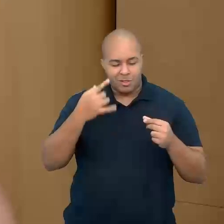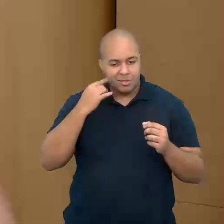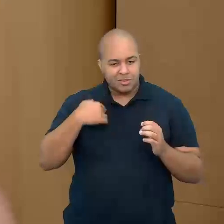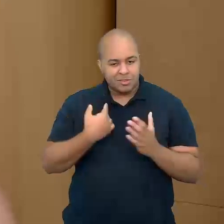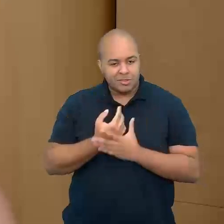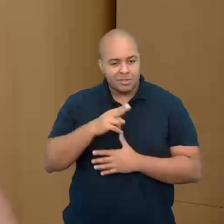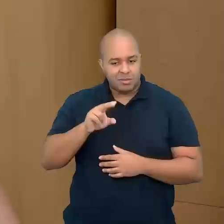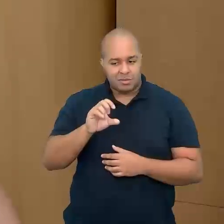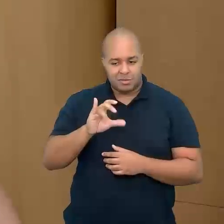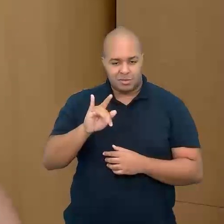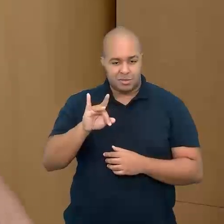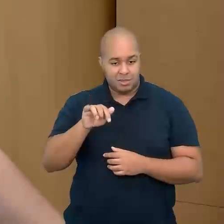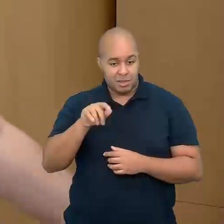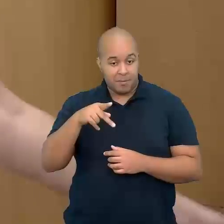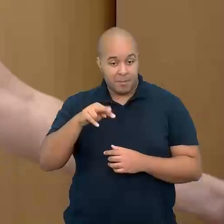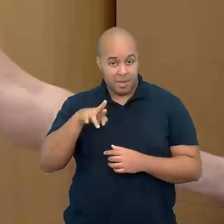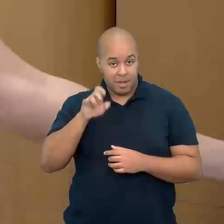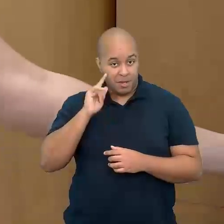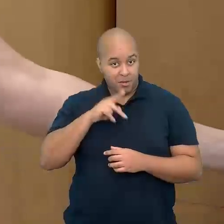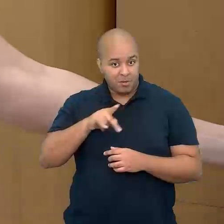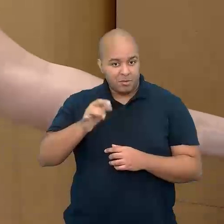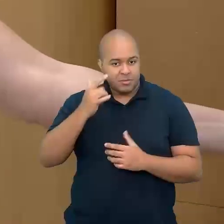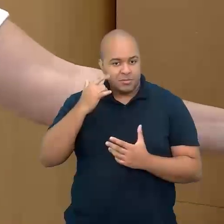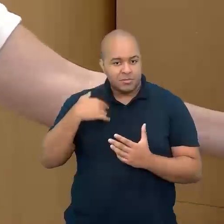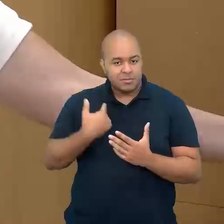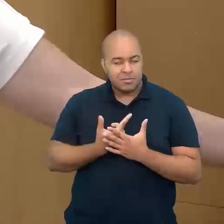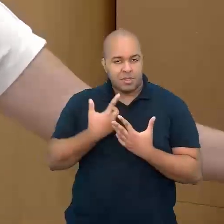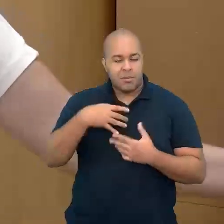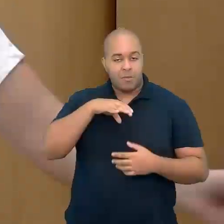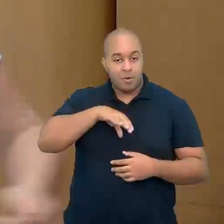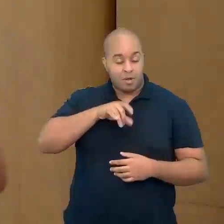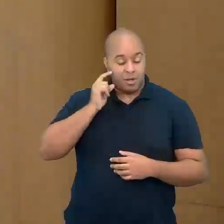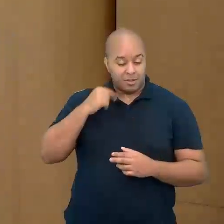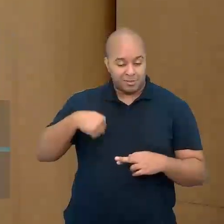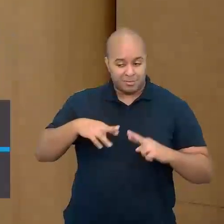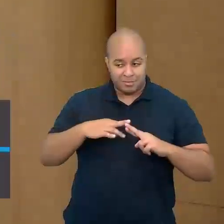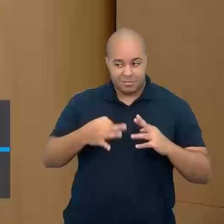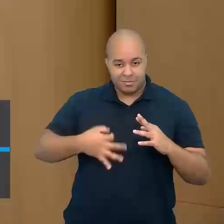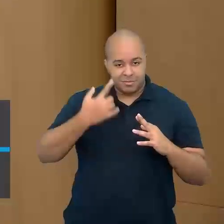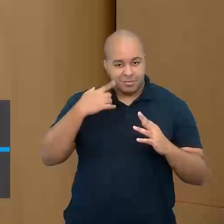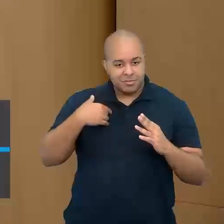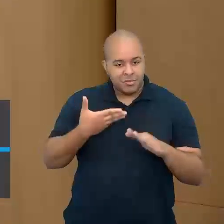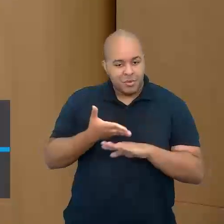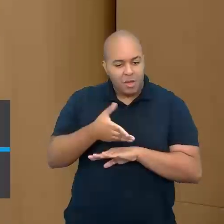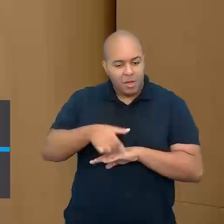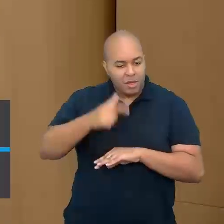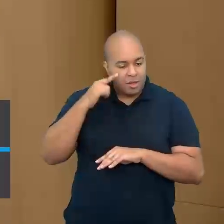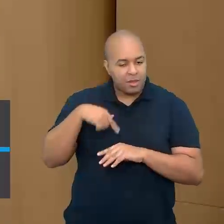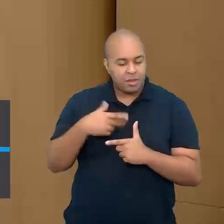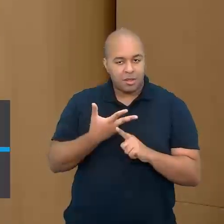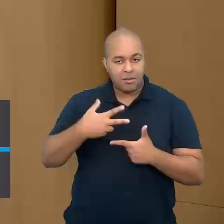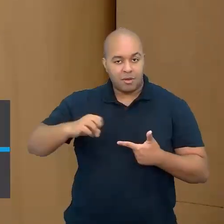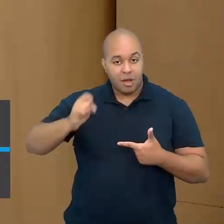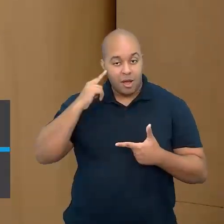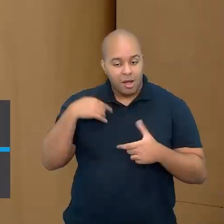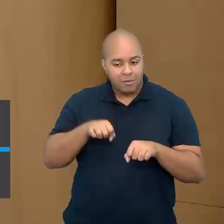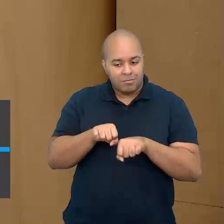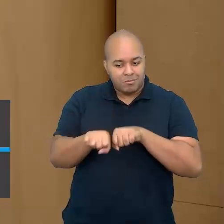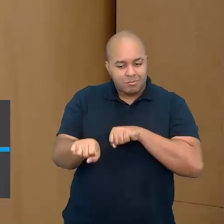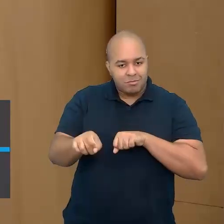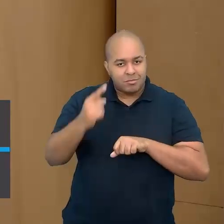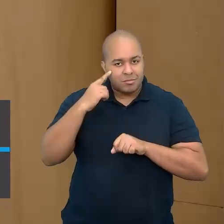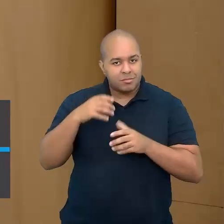meu nome é Silvia Peres Sou professora de língua portuguesa da rede atua aqui na efap como formadora